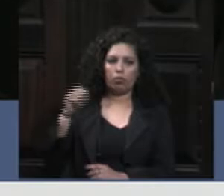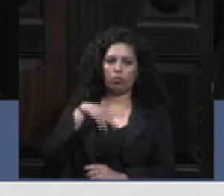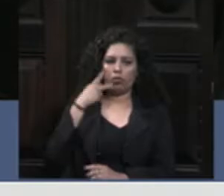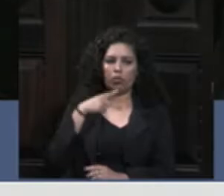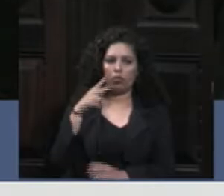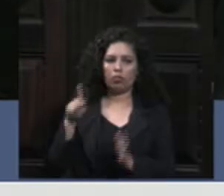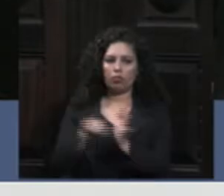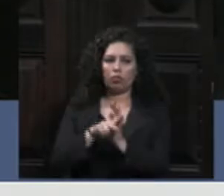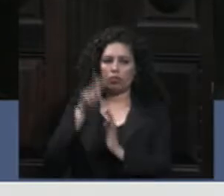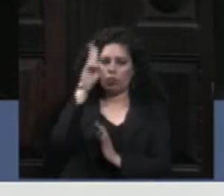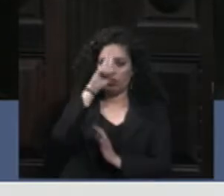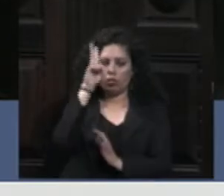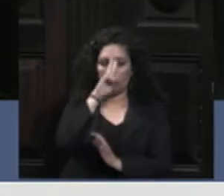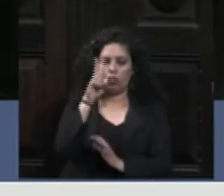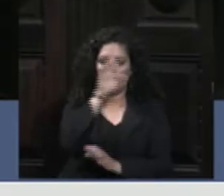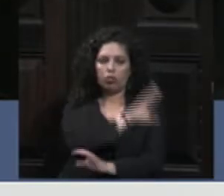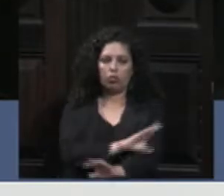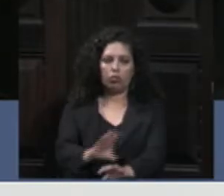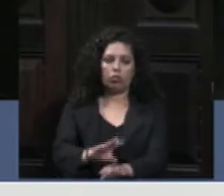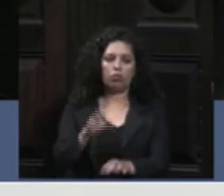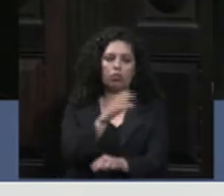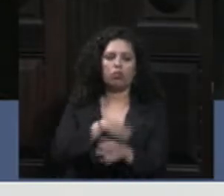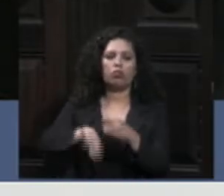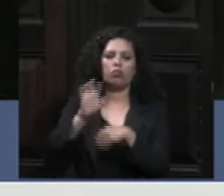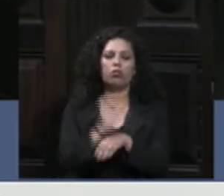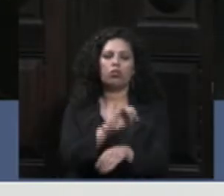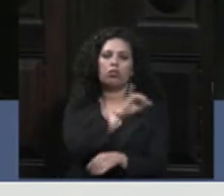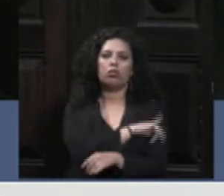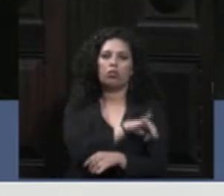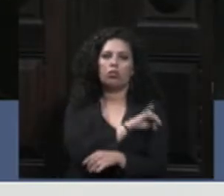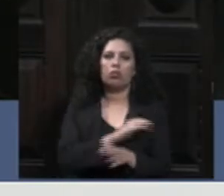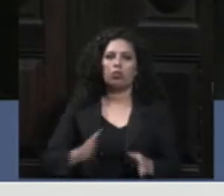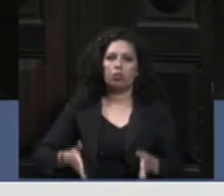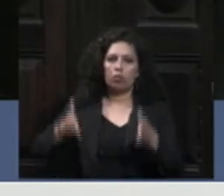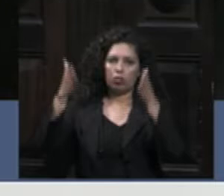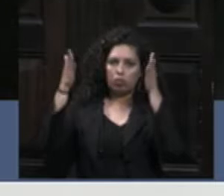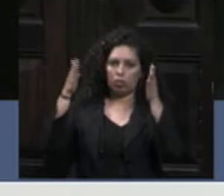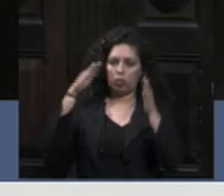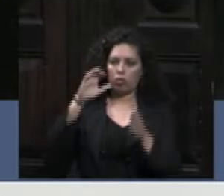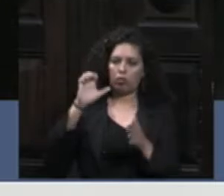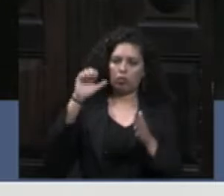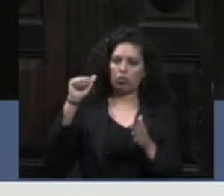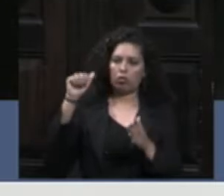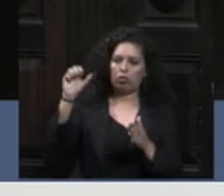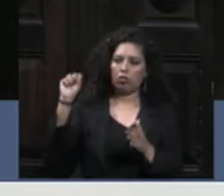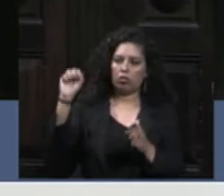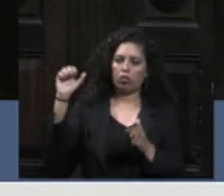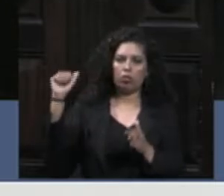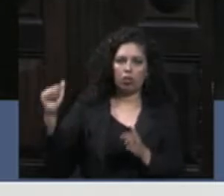patrimônio histórico e cultural do Estado do Rio de Janeiro, para fins de